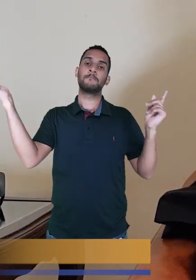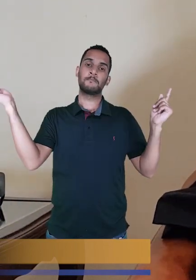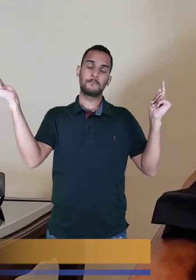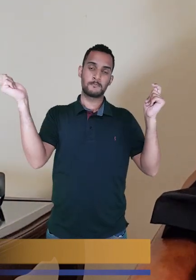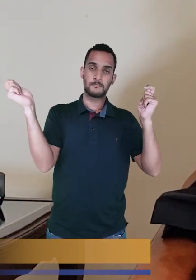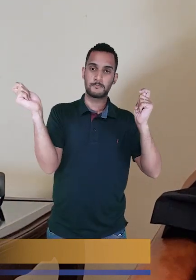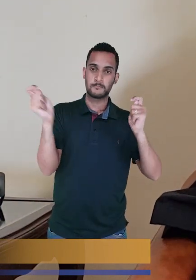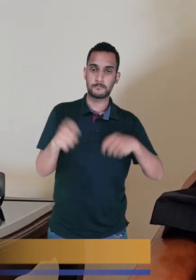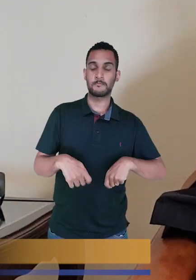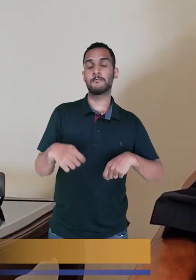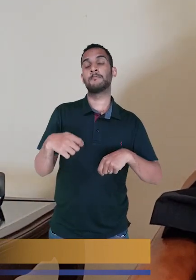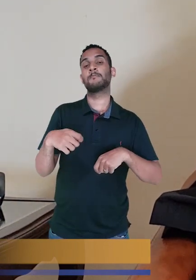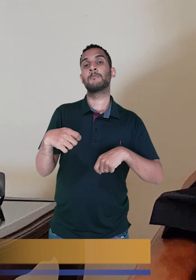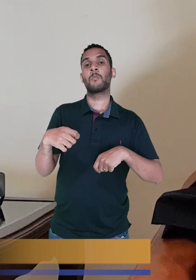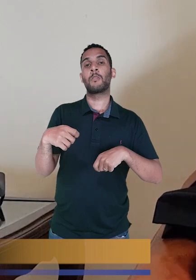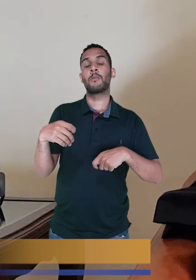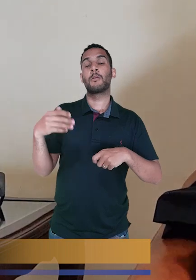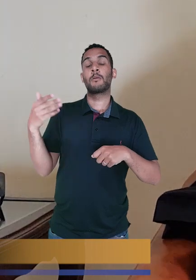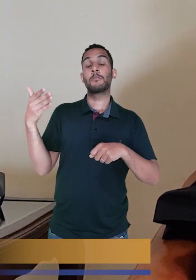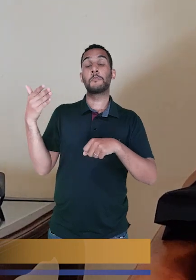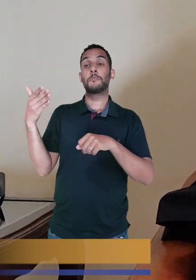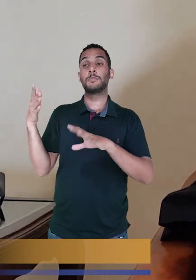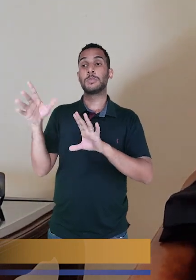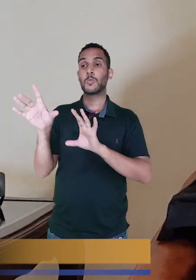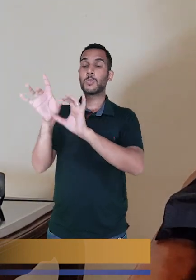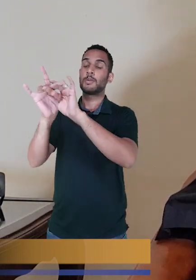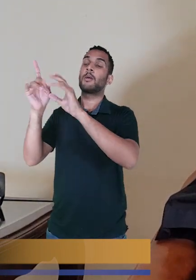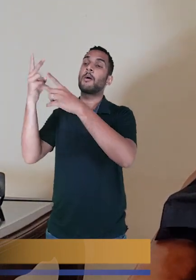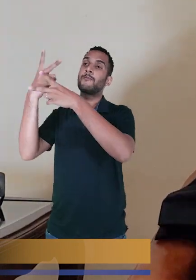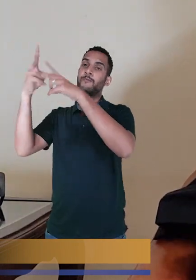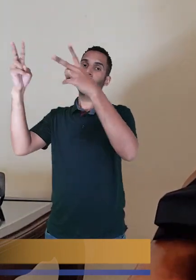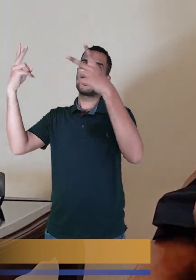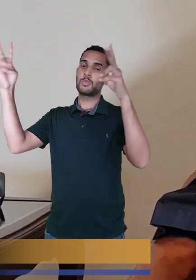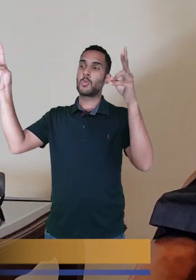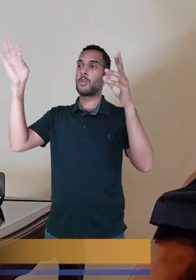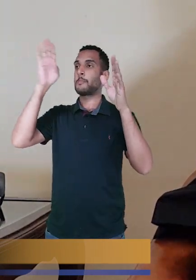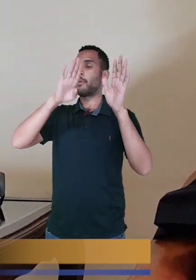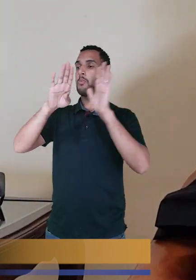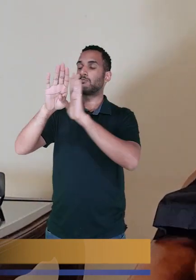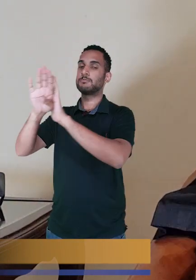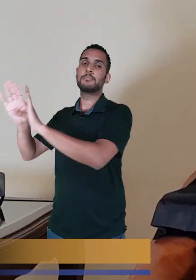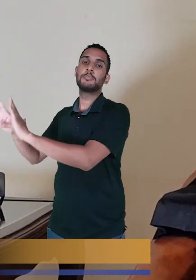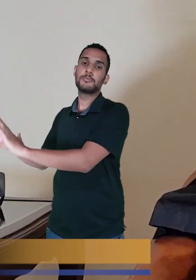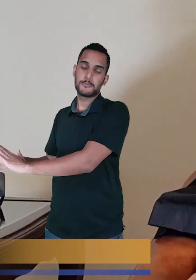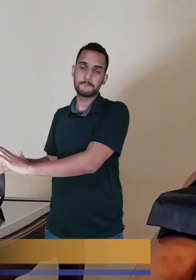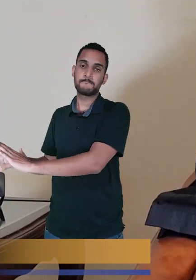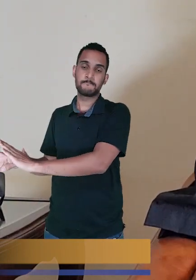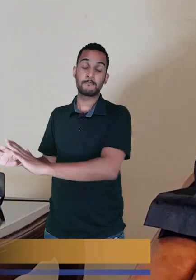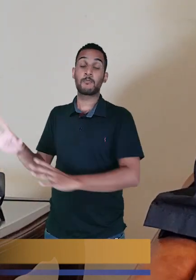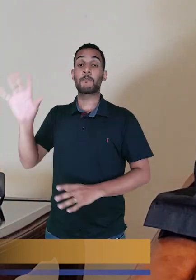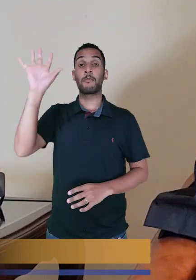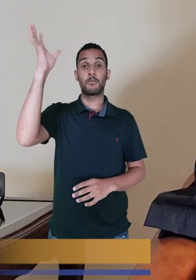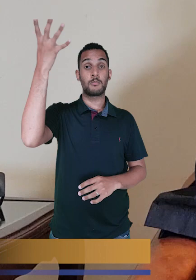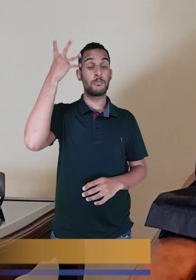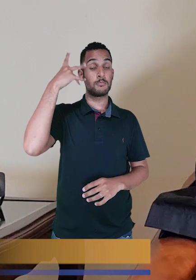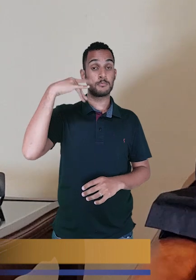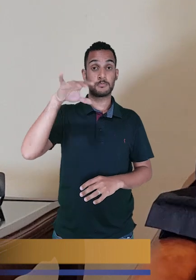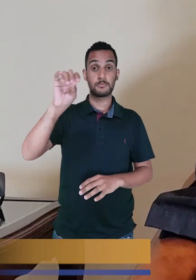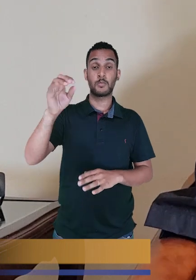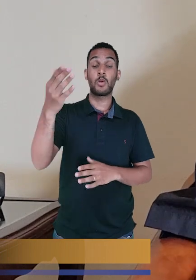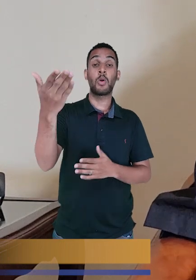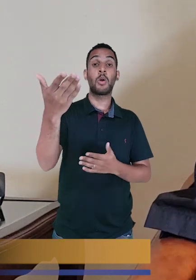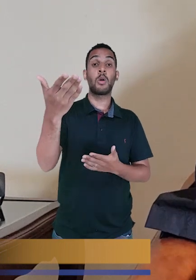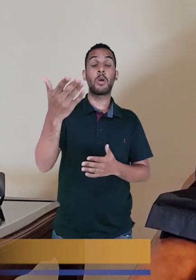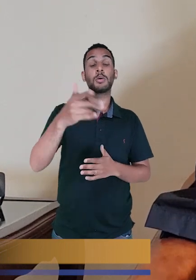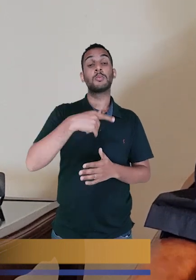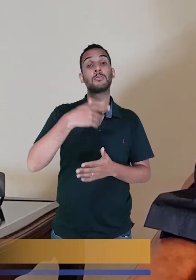a possibilidade de participar da sua vitória sobre o mal, sobre a morte. E no tempo de Quaresma